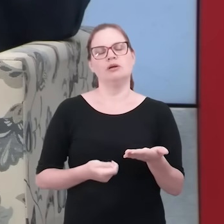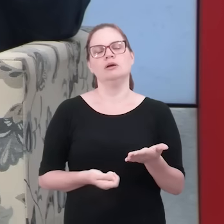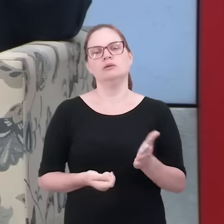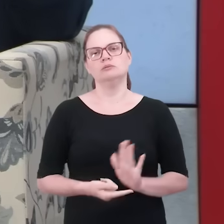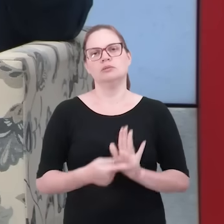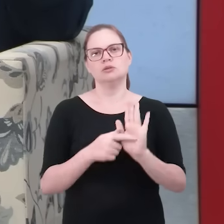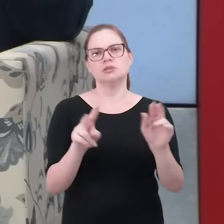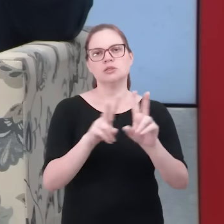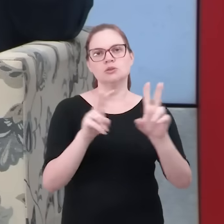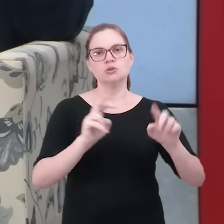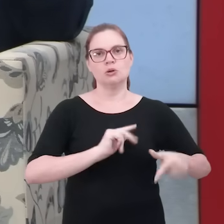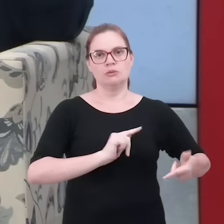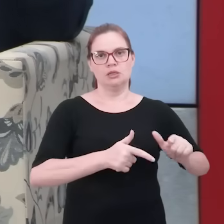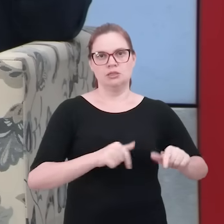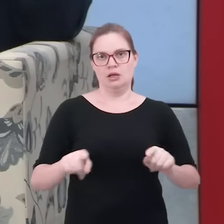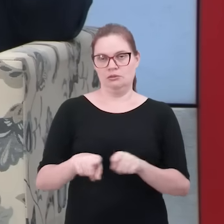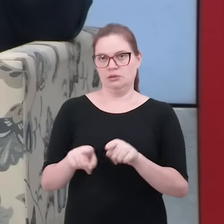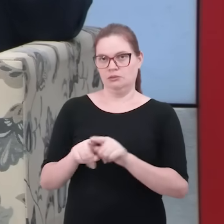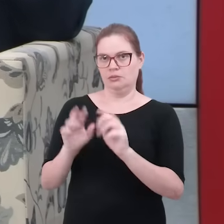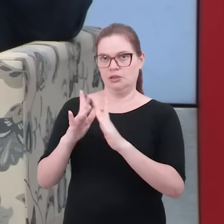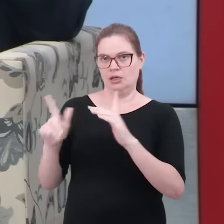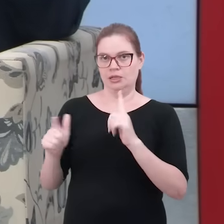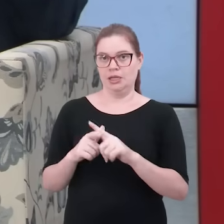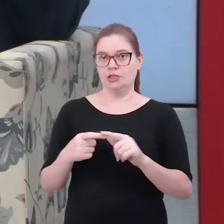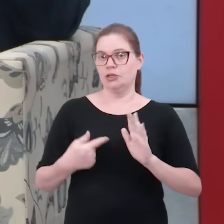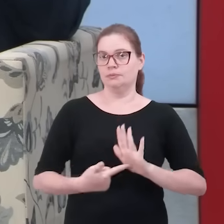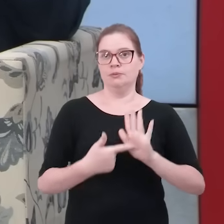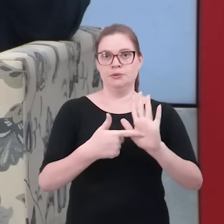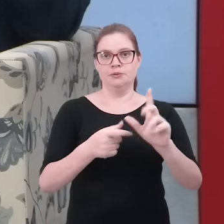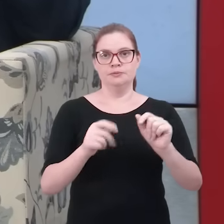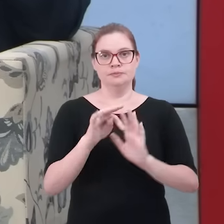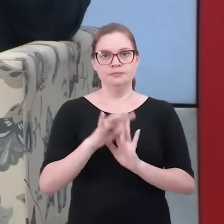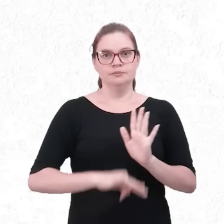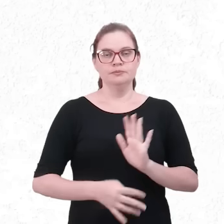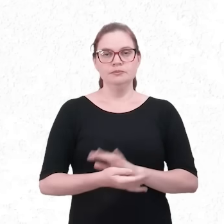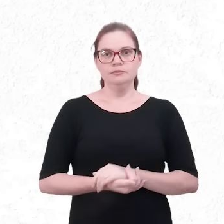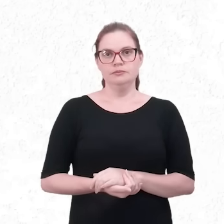momento, discorrendo sobre Israel e a igreja, ele diz assim: